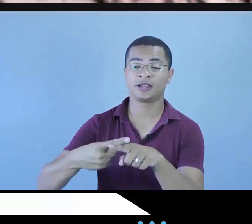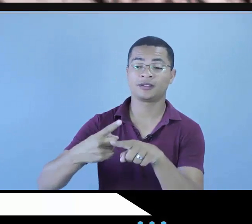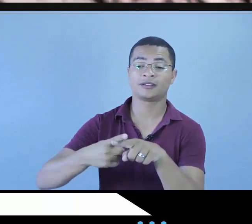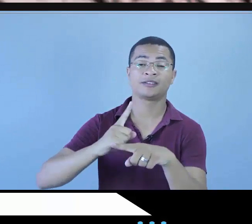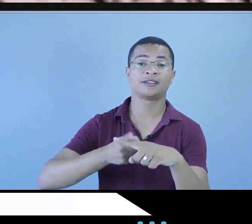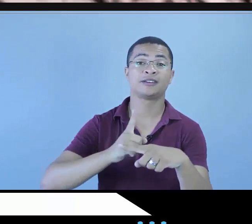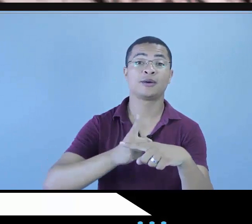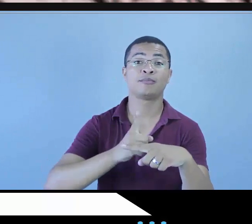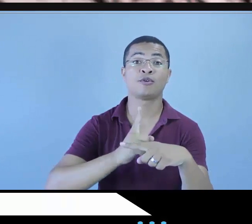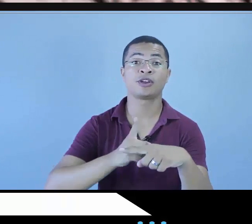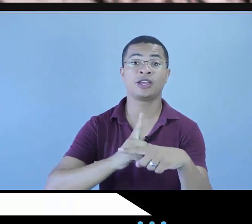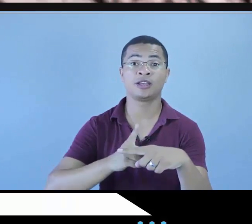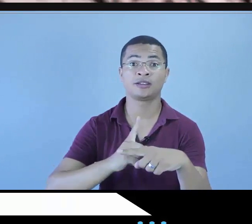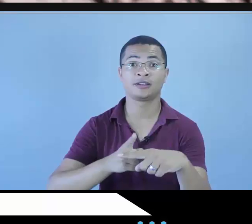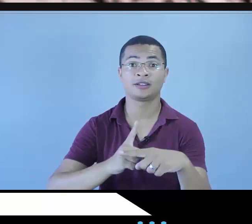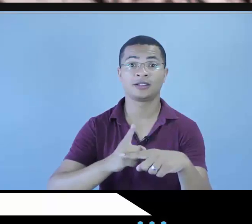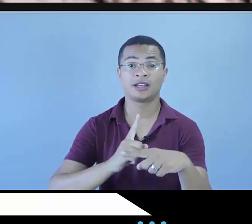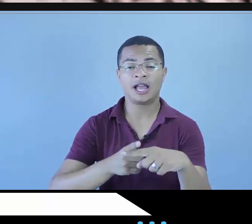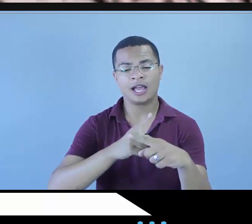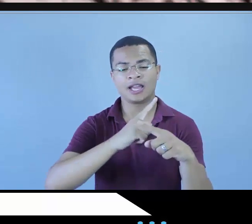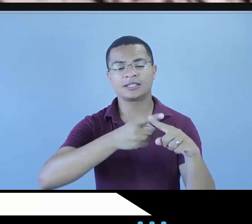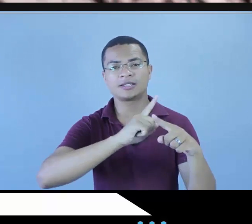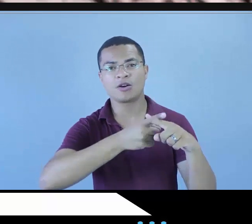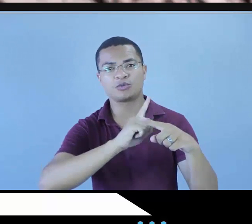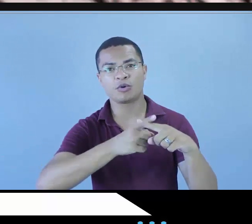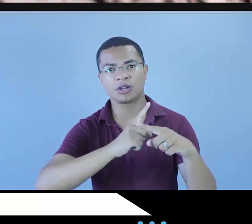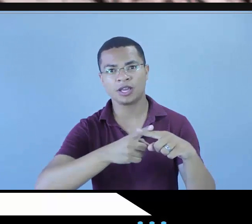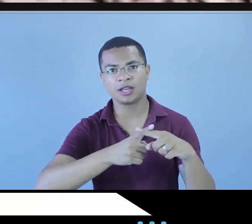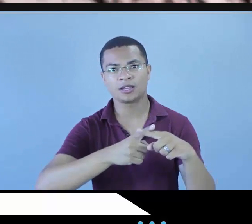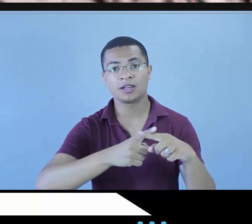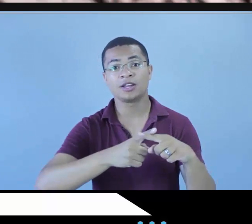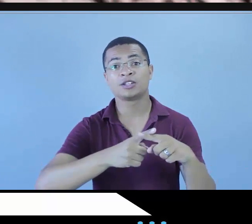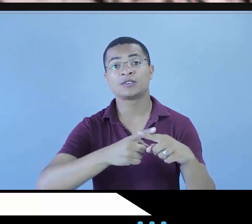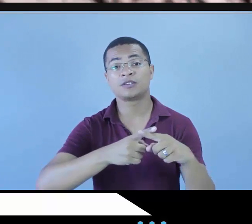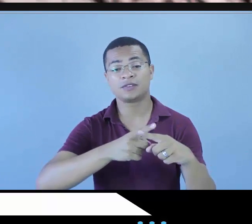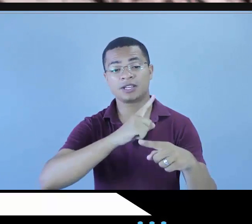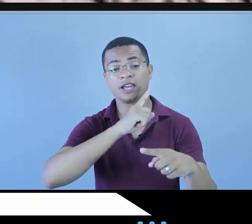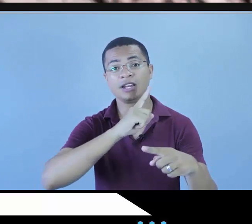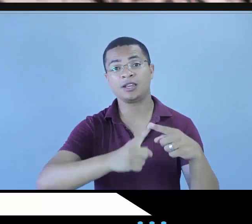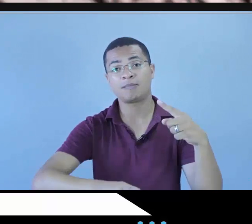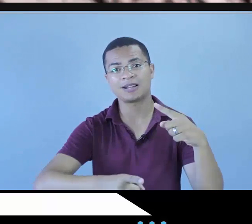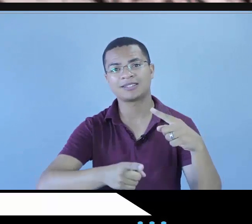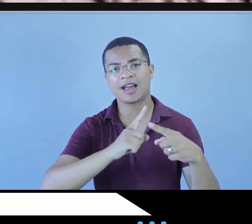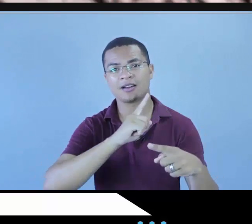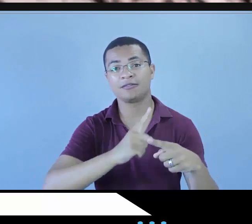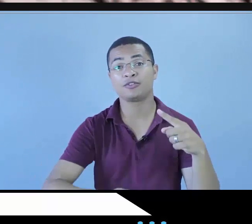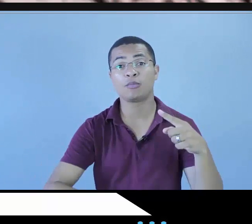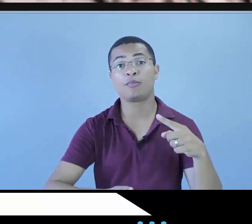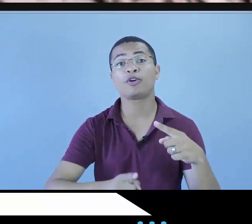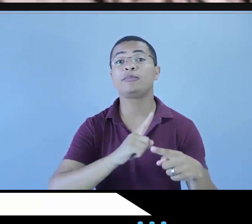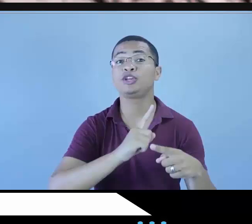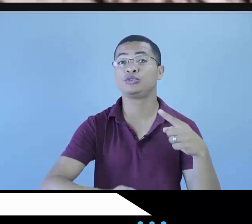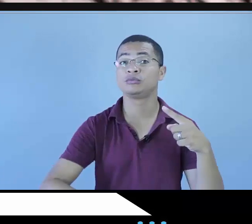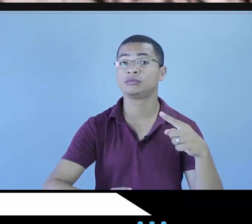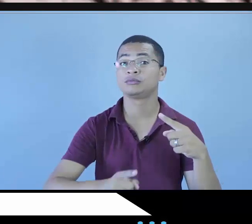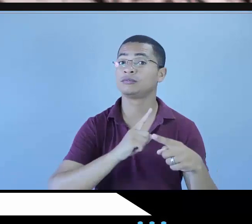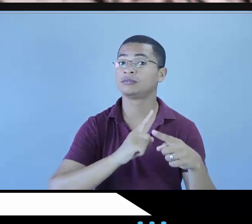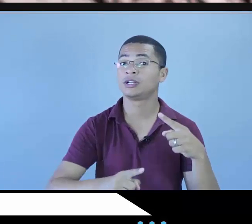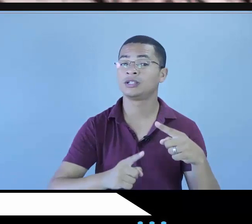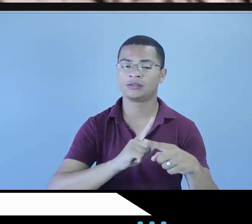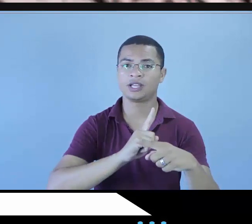Por quê? Por quê? Esse sinal de porquê, se você fizer ele e passar, virou